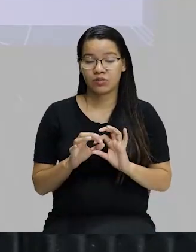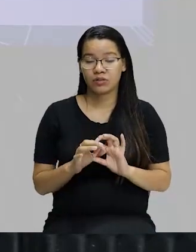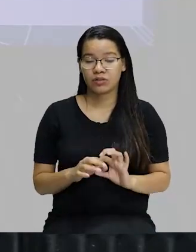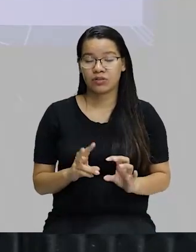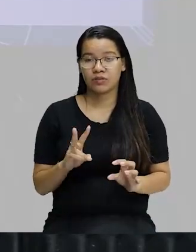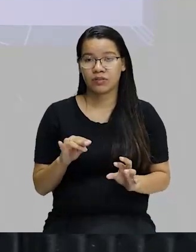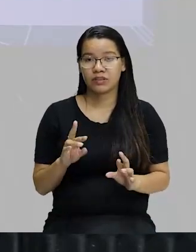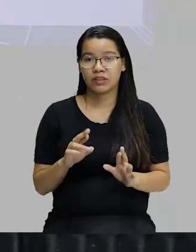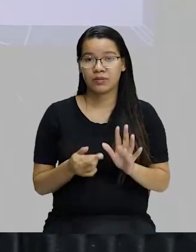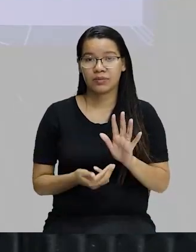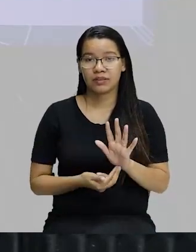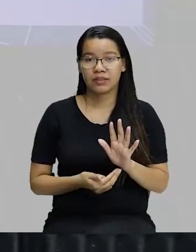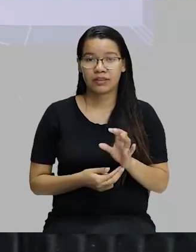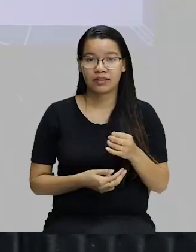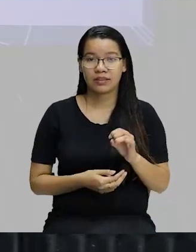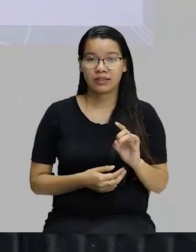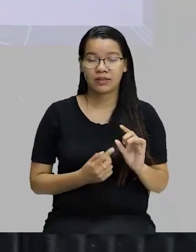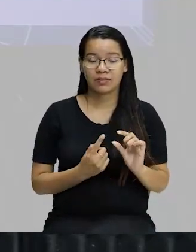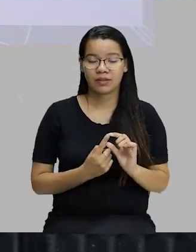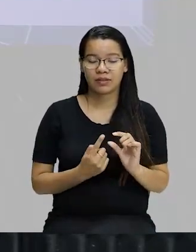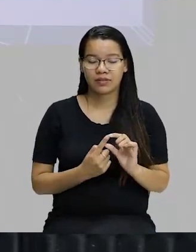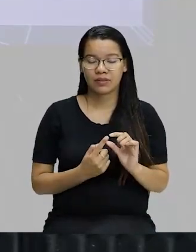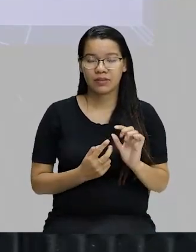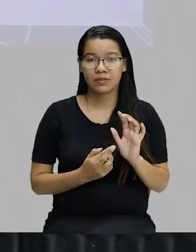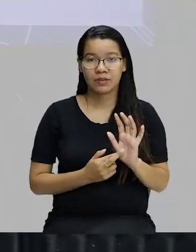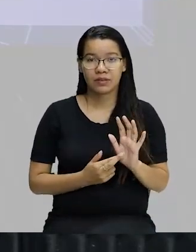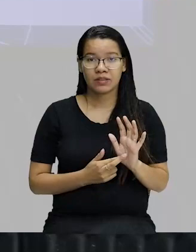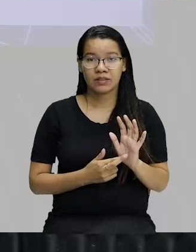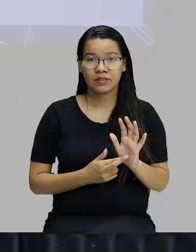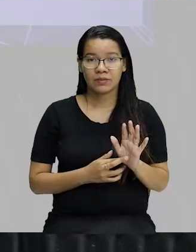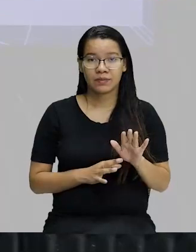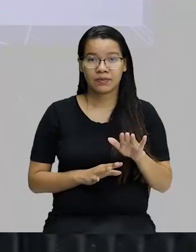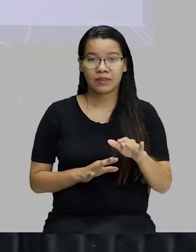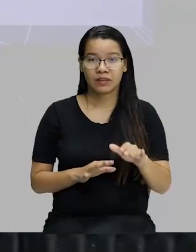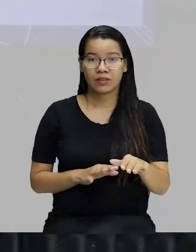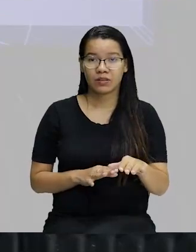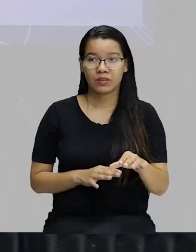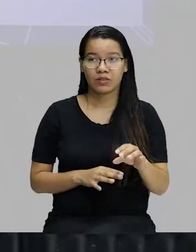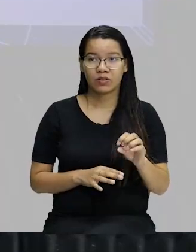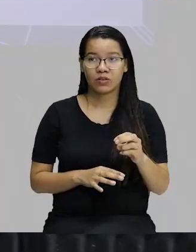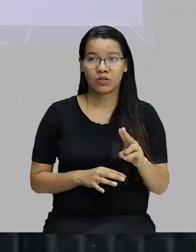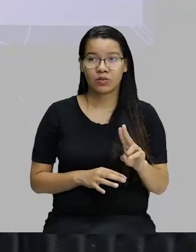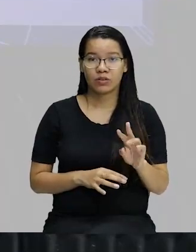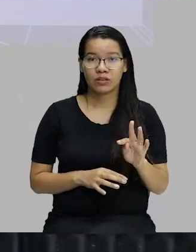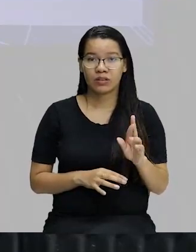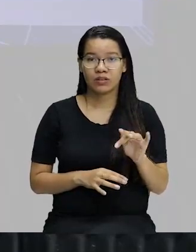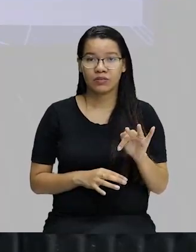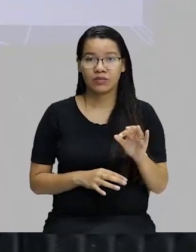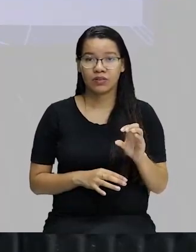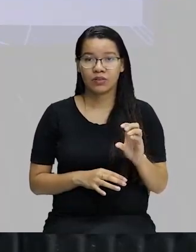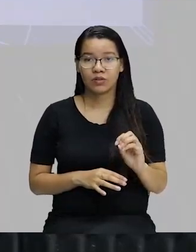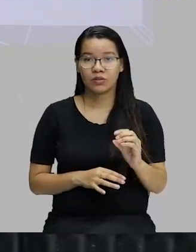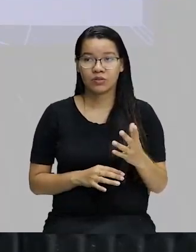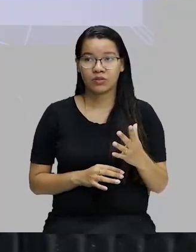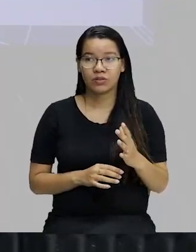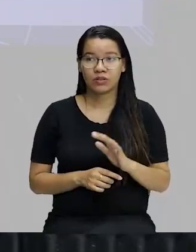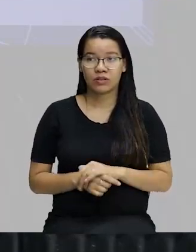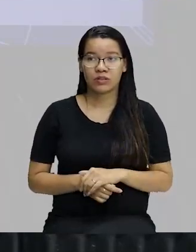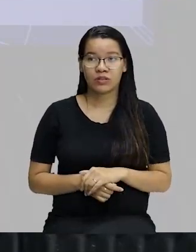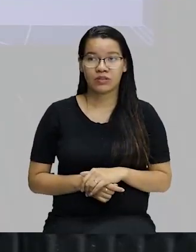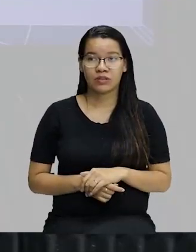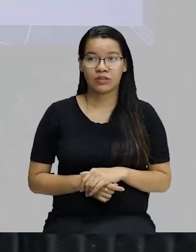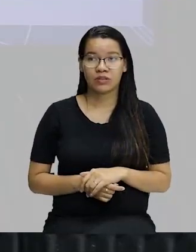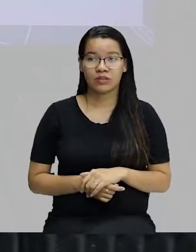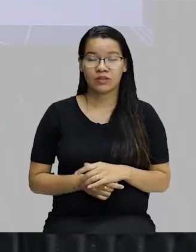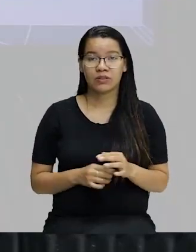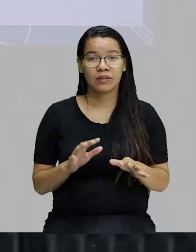te representar se aquela palavra está representando tráfego ou tráfico, considerando o sentido em que ela